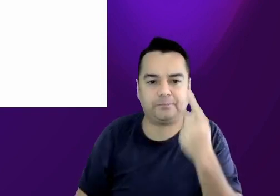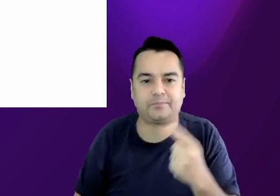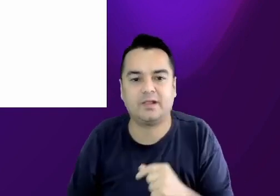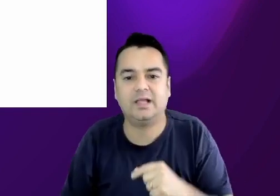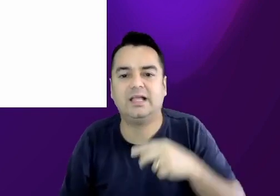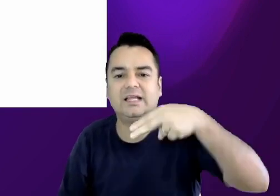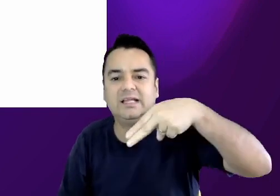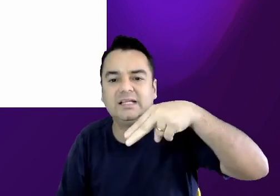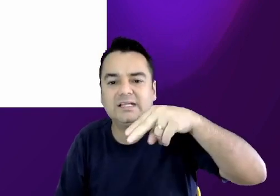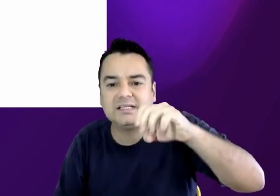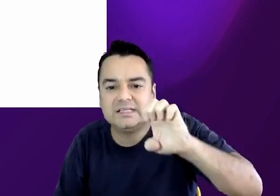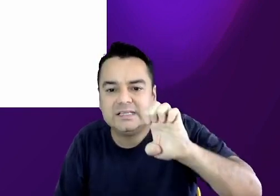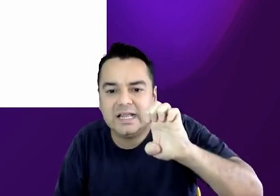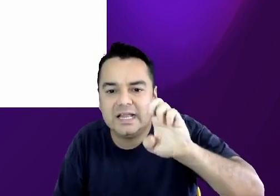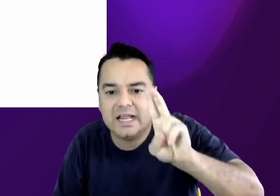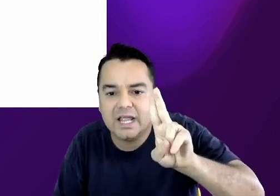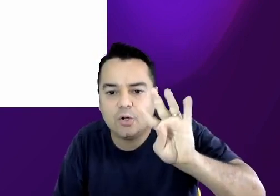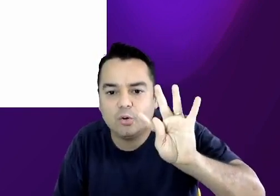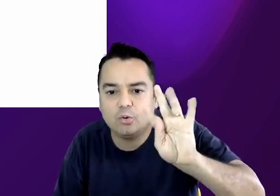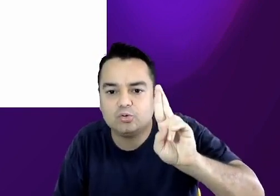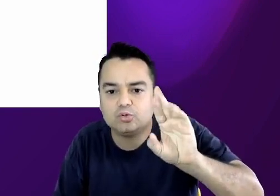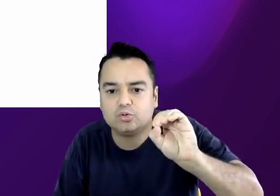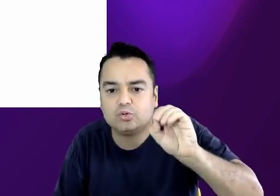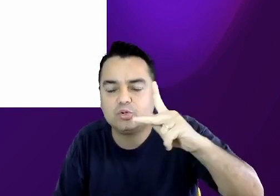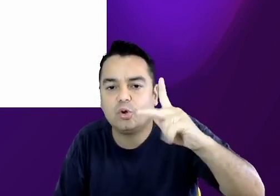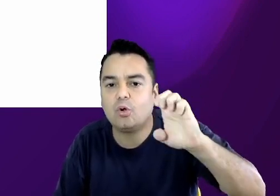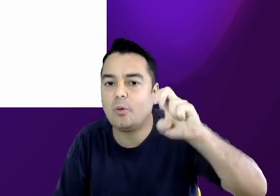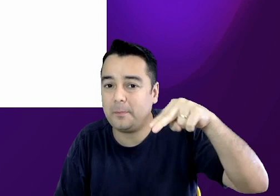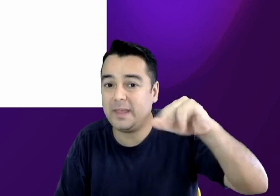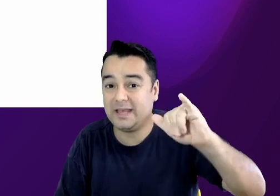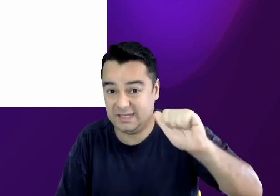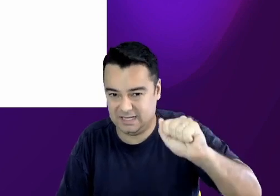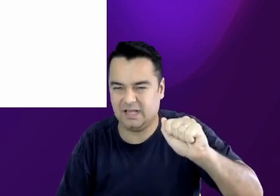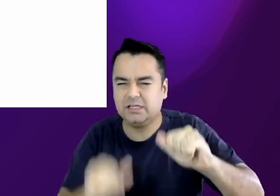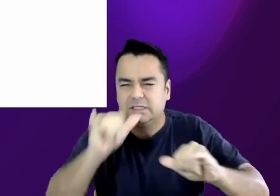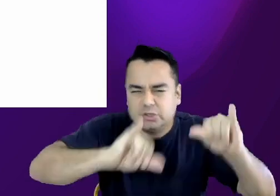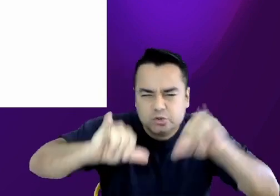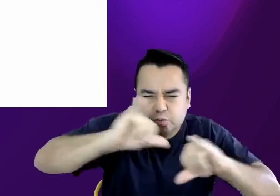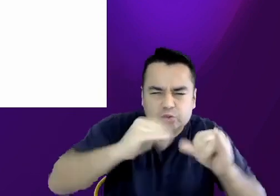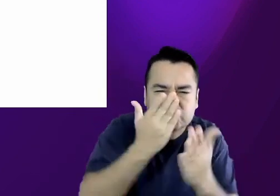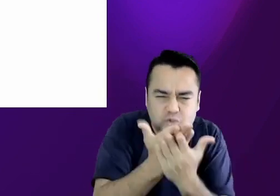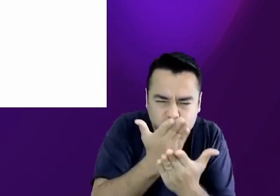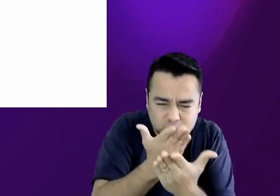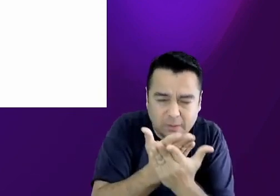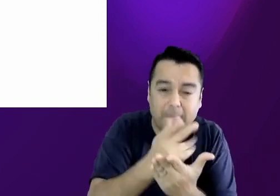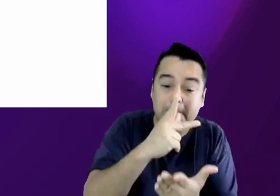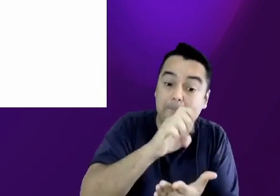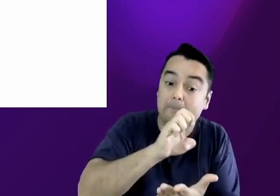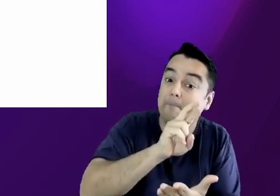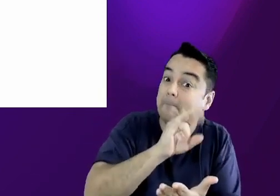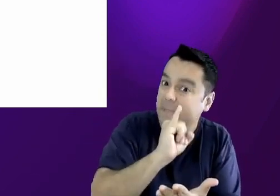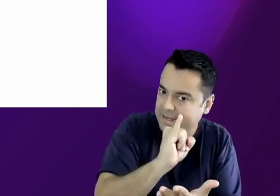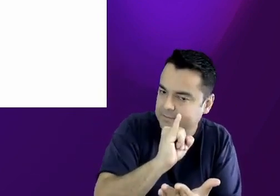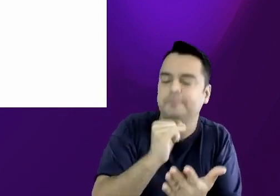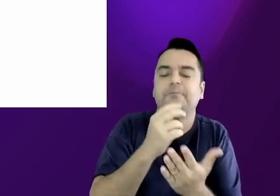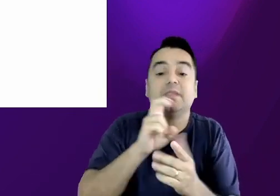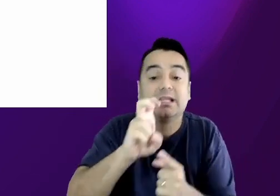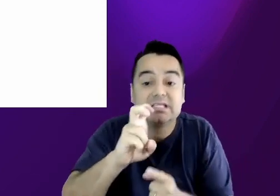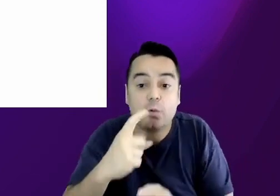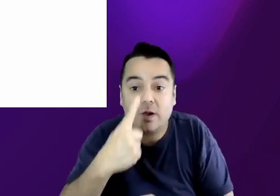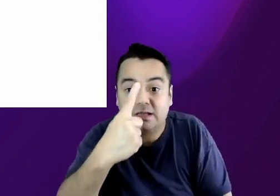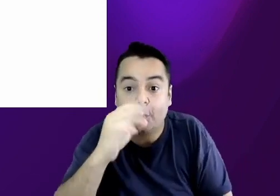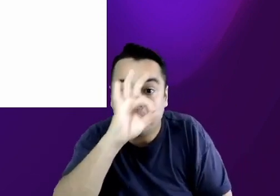toxicidade importante, com um estudo de quimioterapia perioperatória, né? 51%